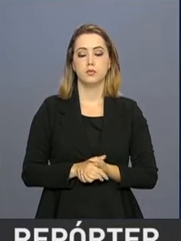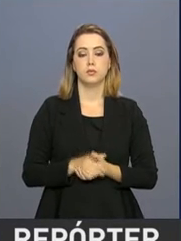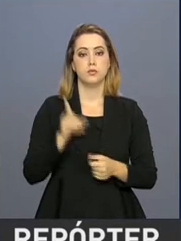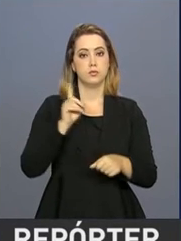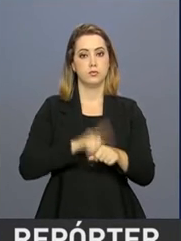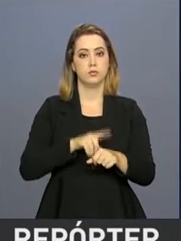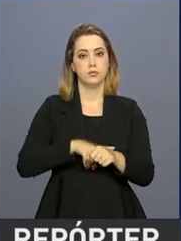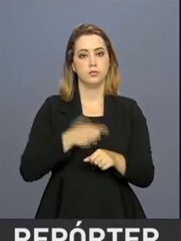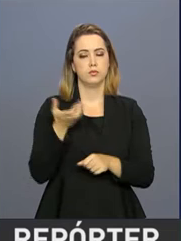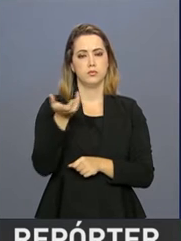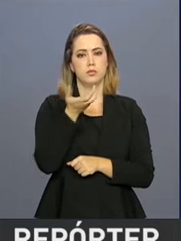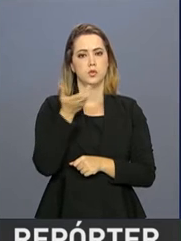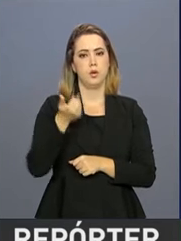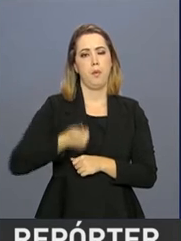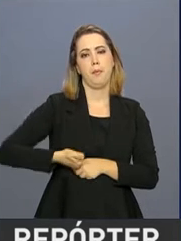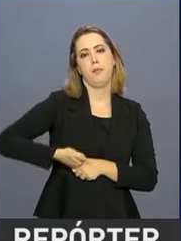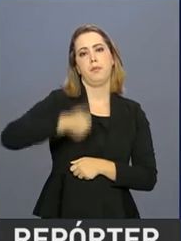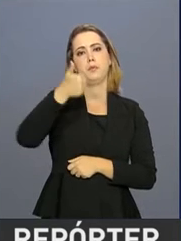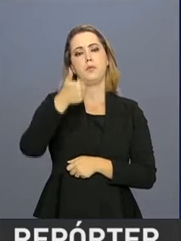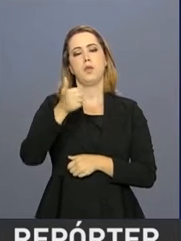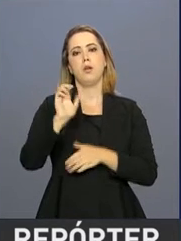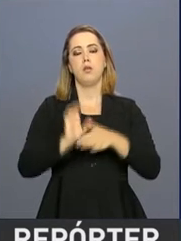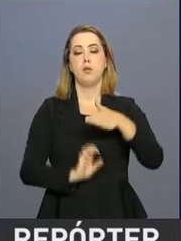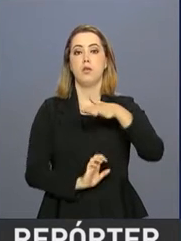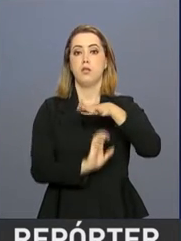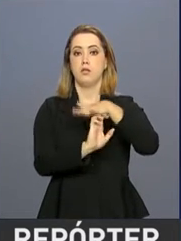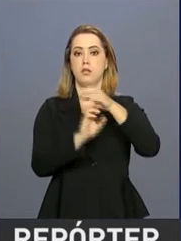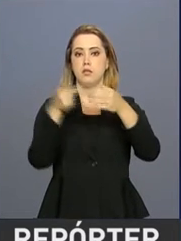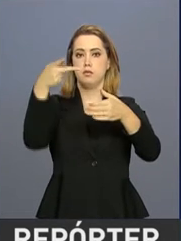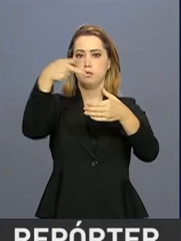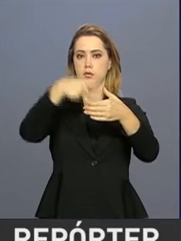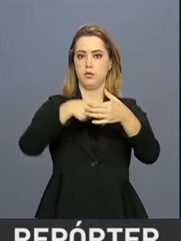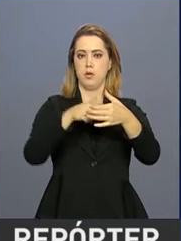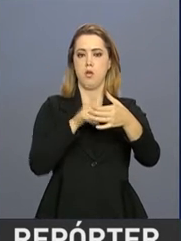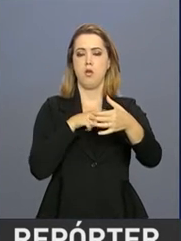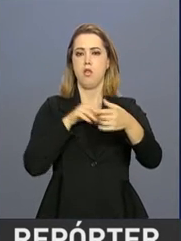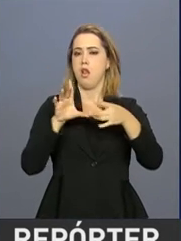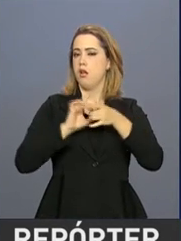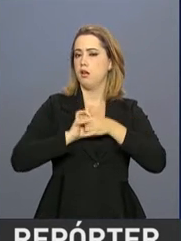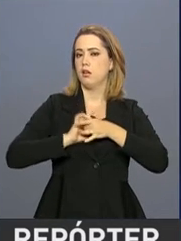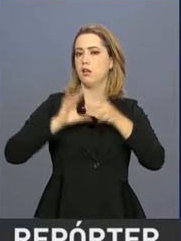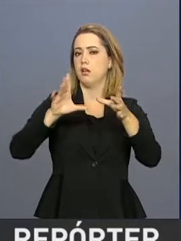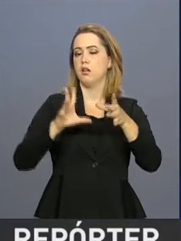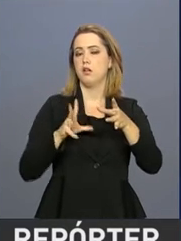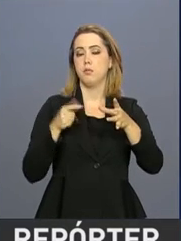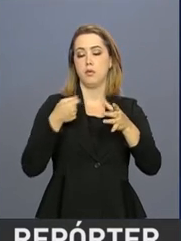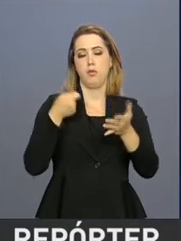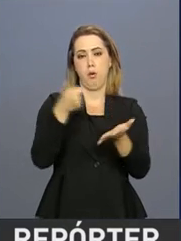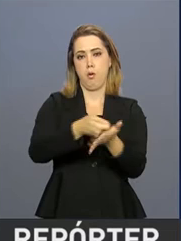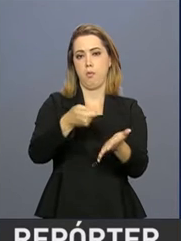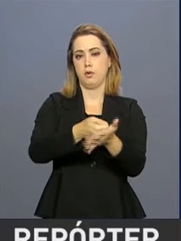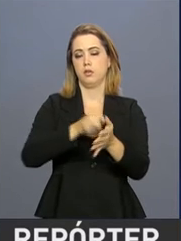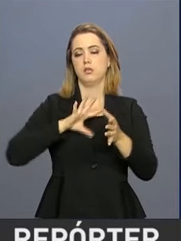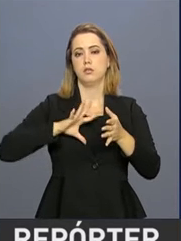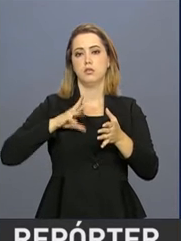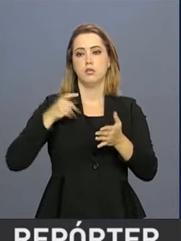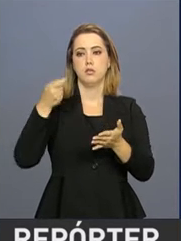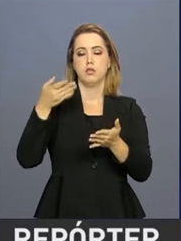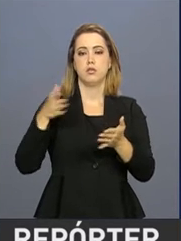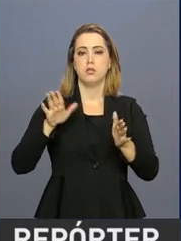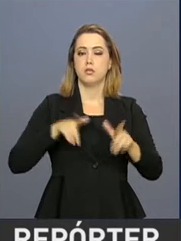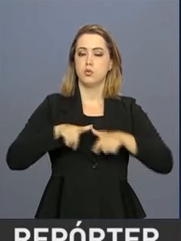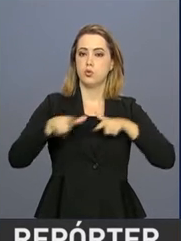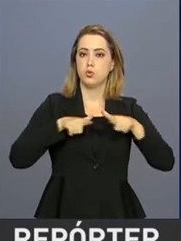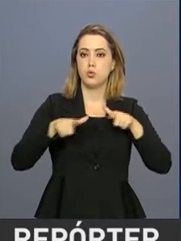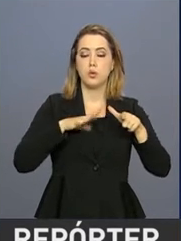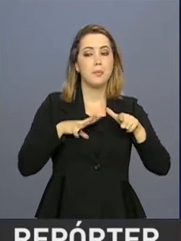desafogar a petrobras digamos assim não exigir dela que participe de todos os projetos nós queremos trazer os setores da iniciativa privada